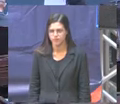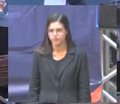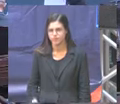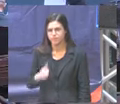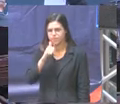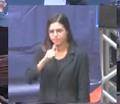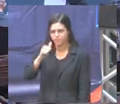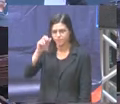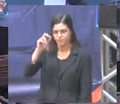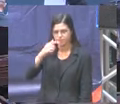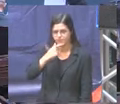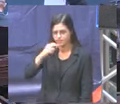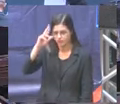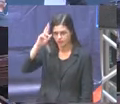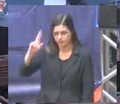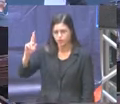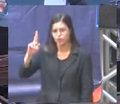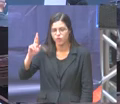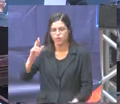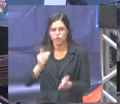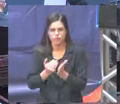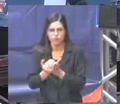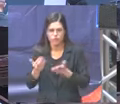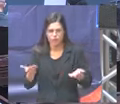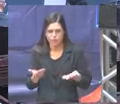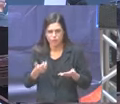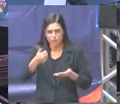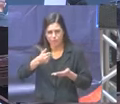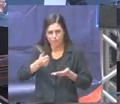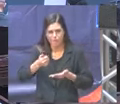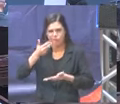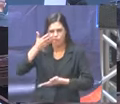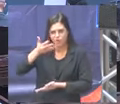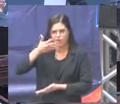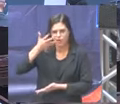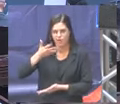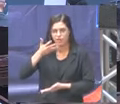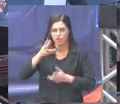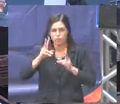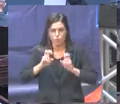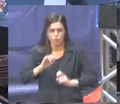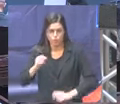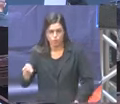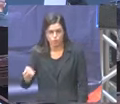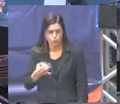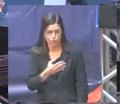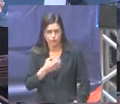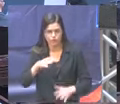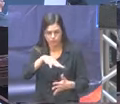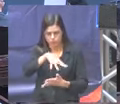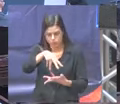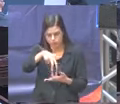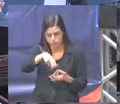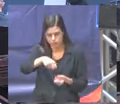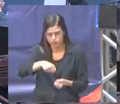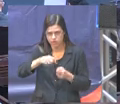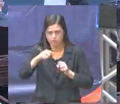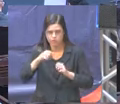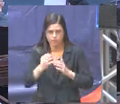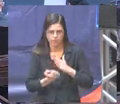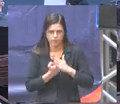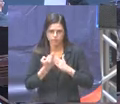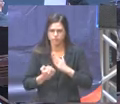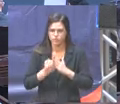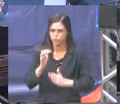Senhoras e senhores, daremos início agora ao primeiro painel do dia sobre inovação e sustentabilidade empresarial,